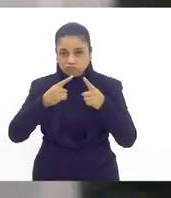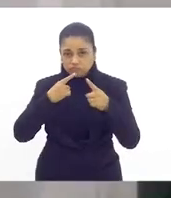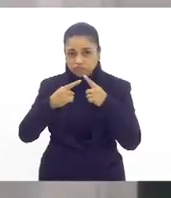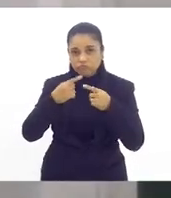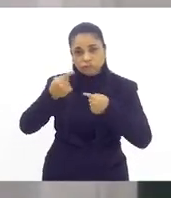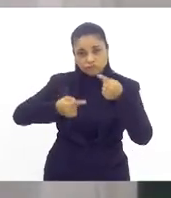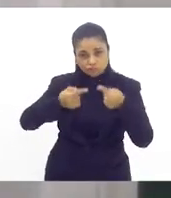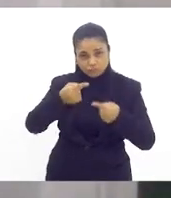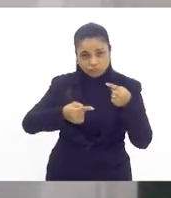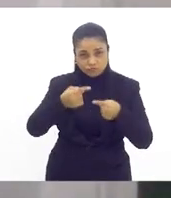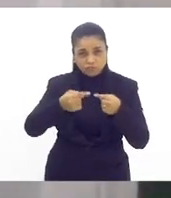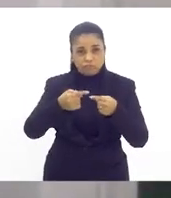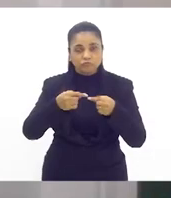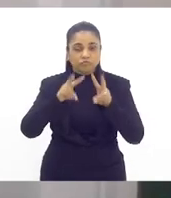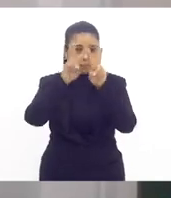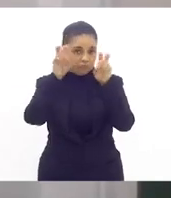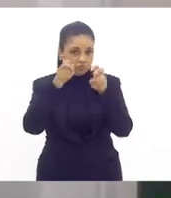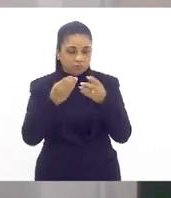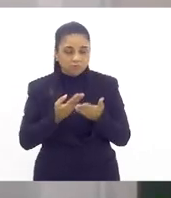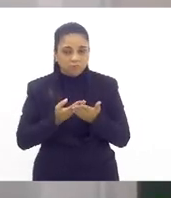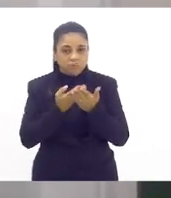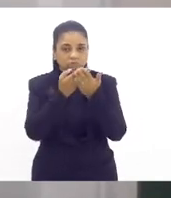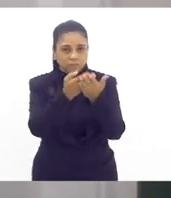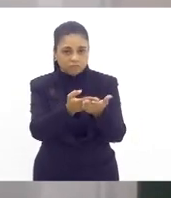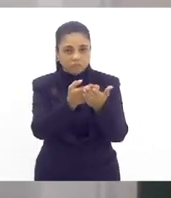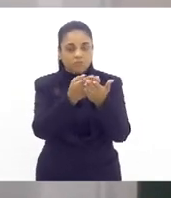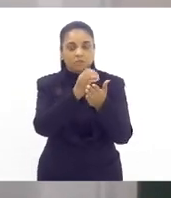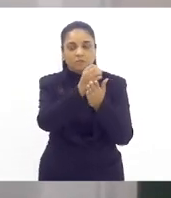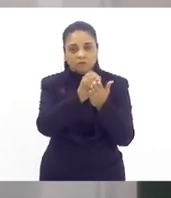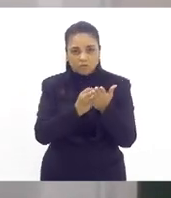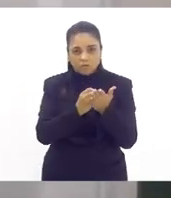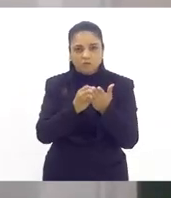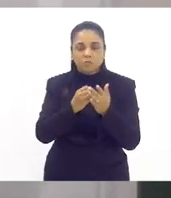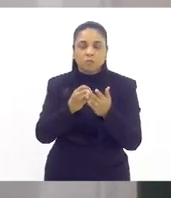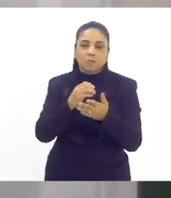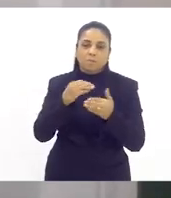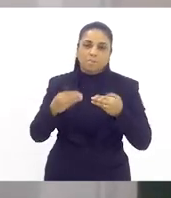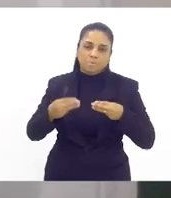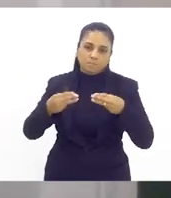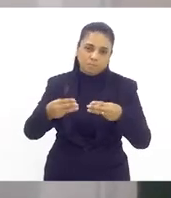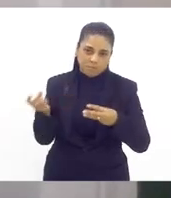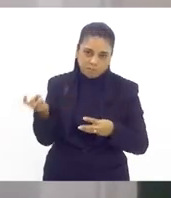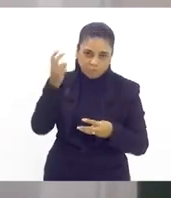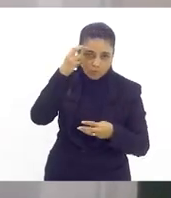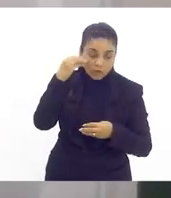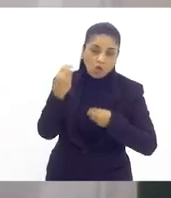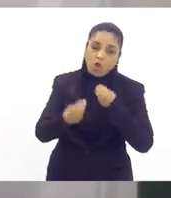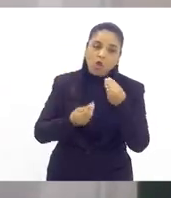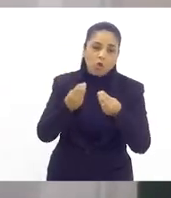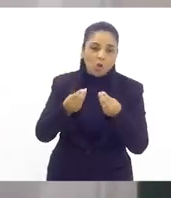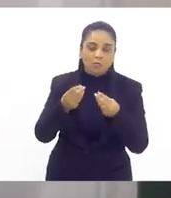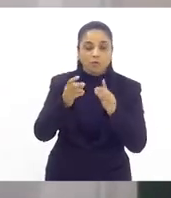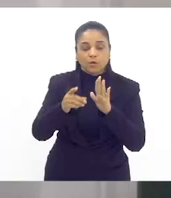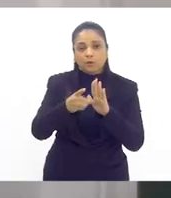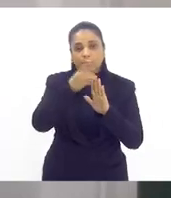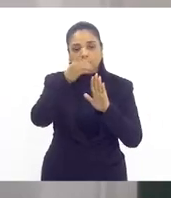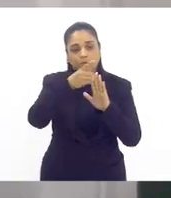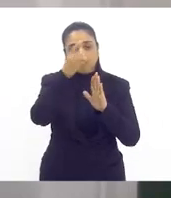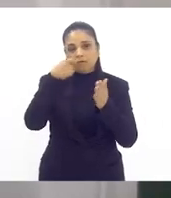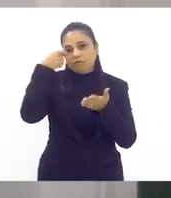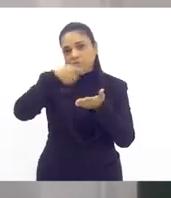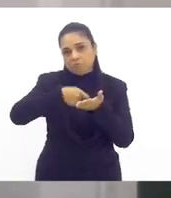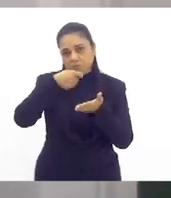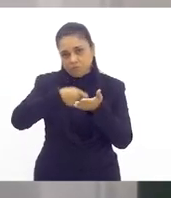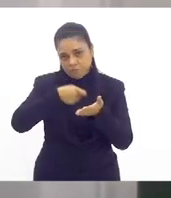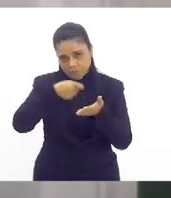gente está discutindo esse assunto vai encaminhar um ofício para o ministério da cultura para rever isso como como se aplicar isso né porque o decreto foi muito mais rígido do